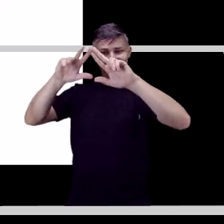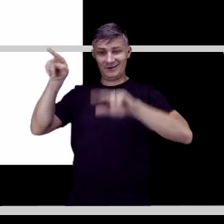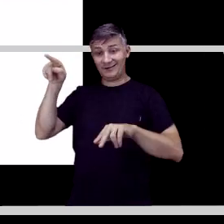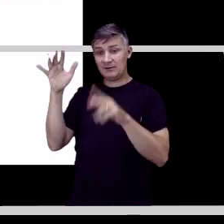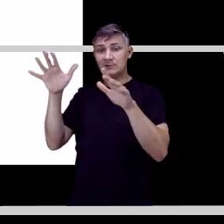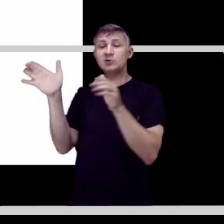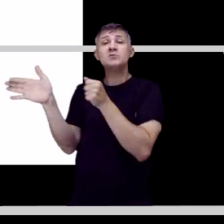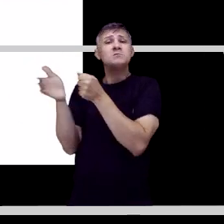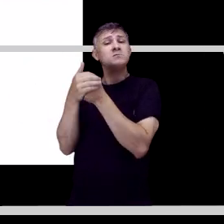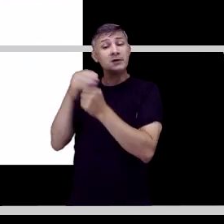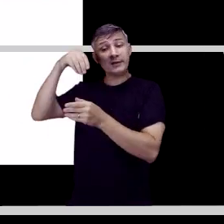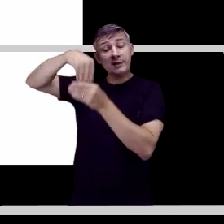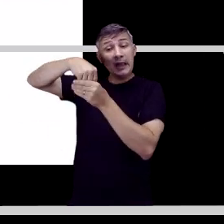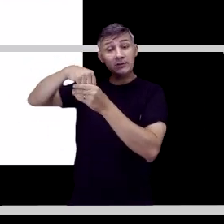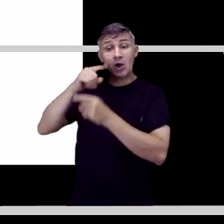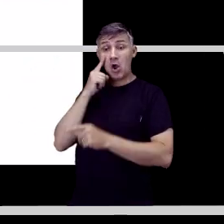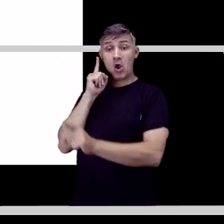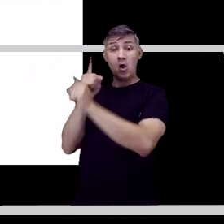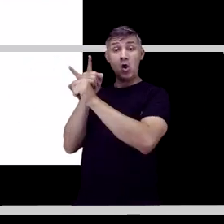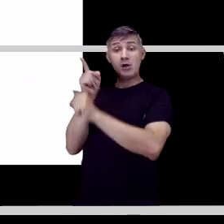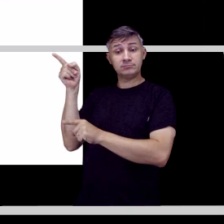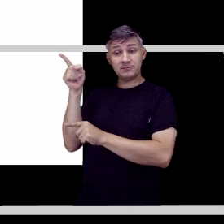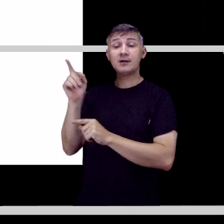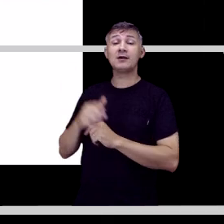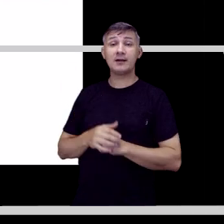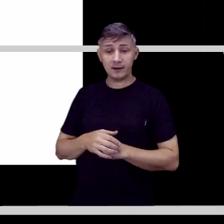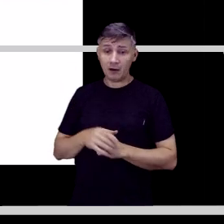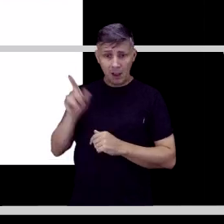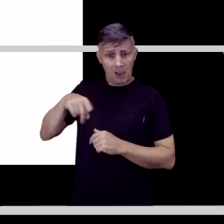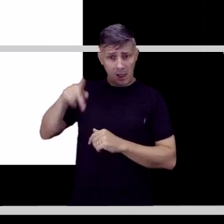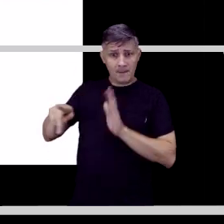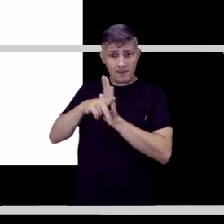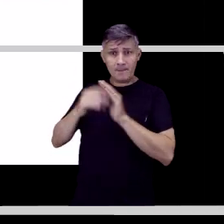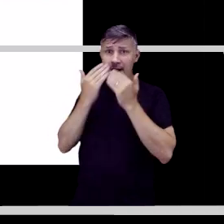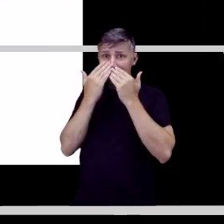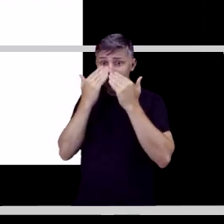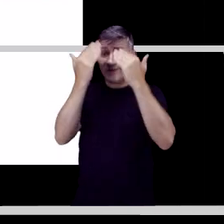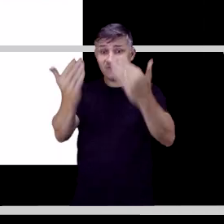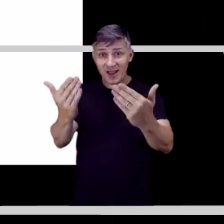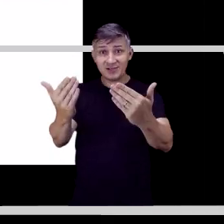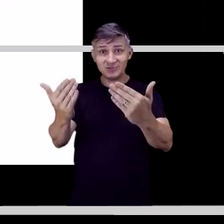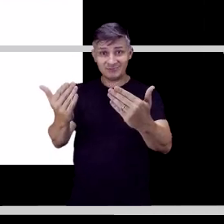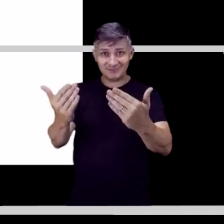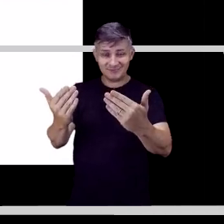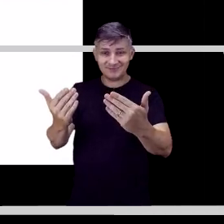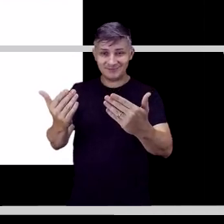abatido que estavam escondidas lá dentro, e que eram aquele pavilhãozinho ali de